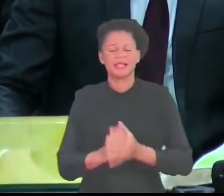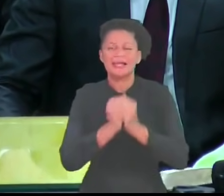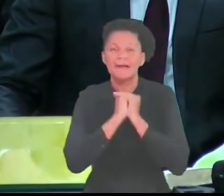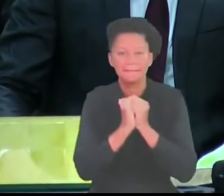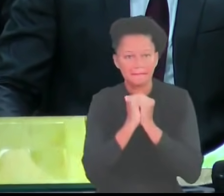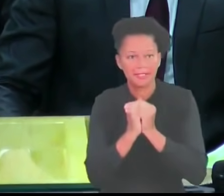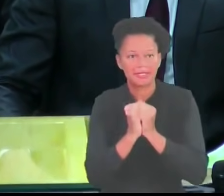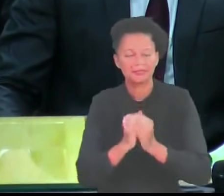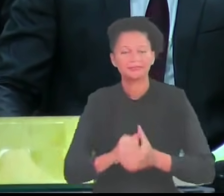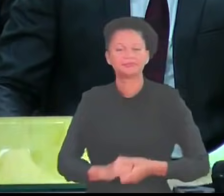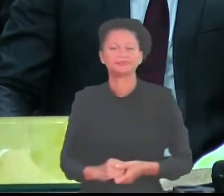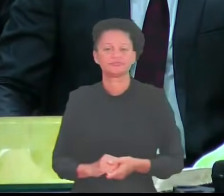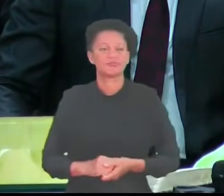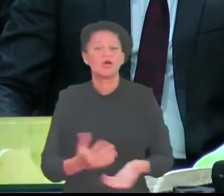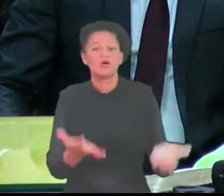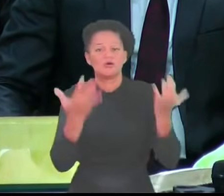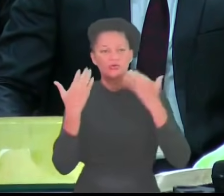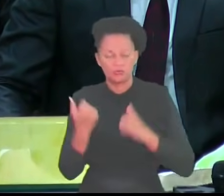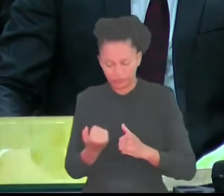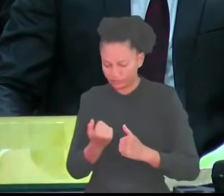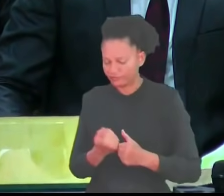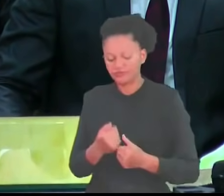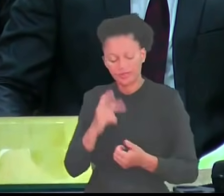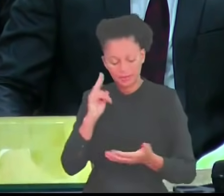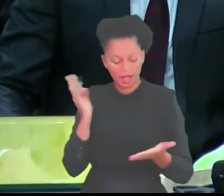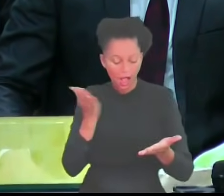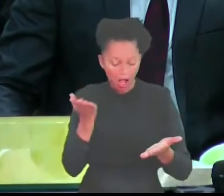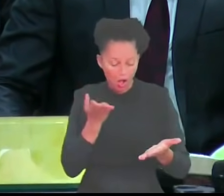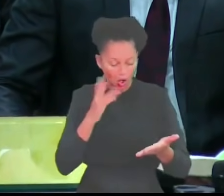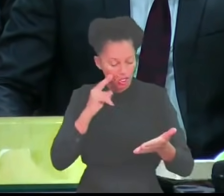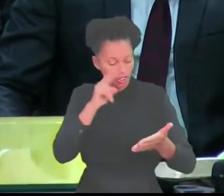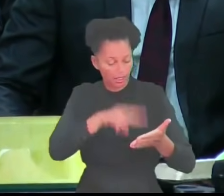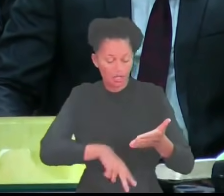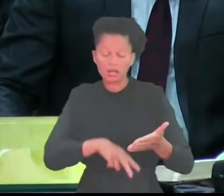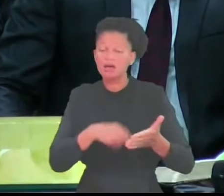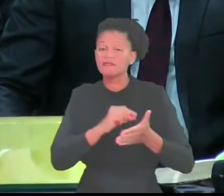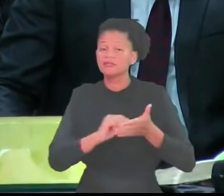Amém. Vamos dar um pulozinho para o versículo 20.